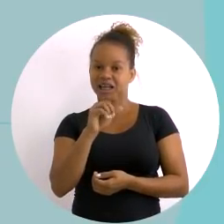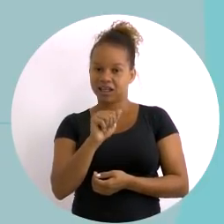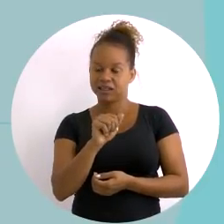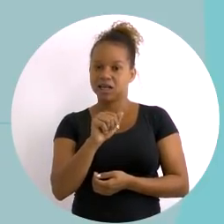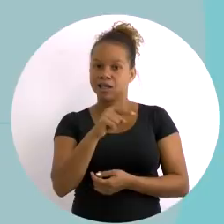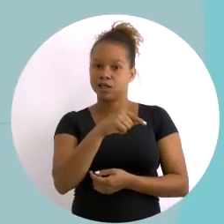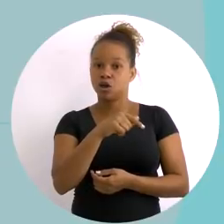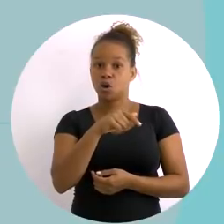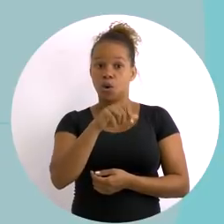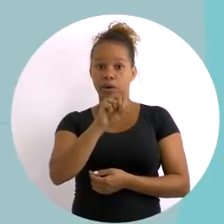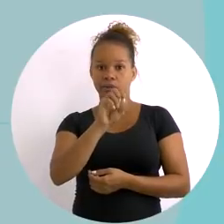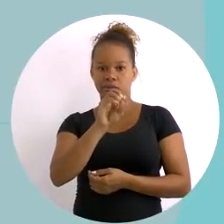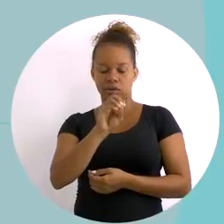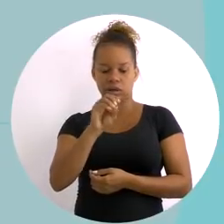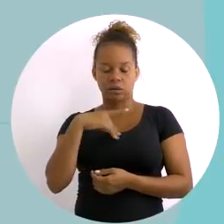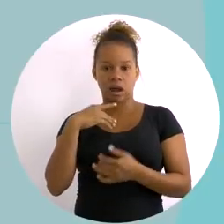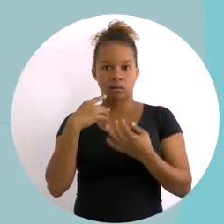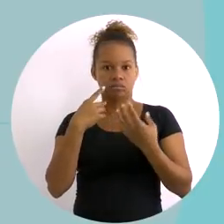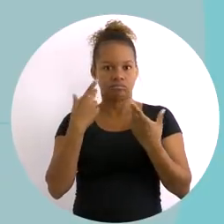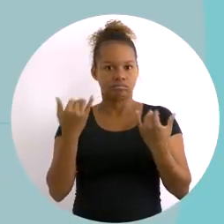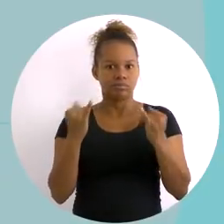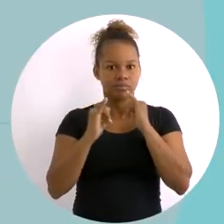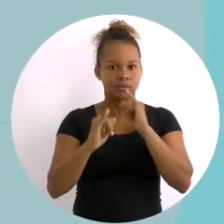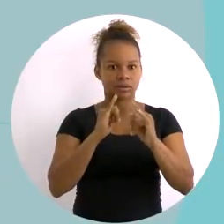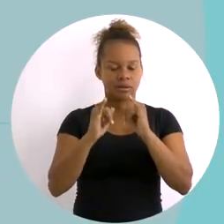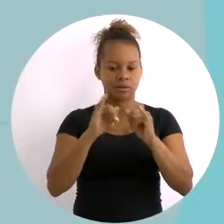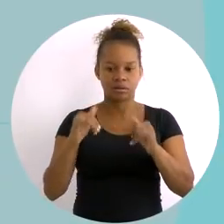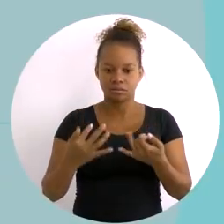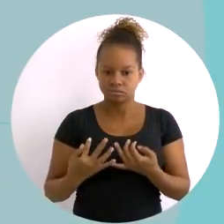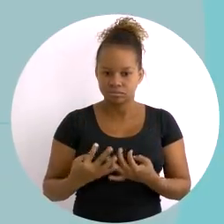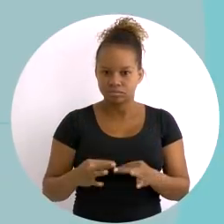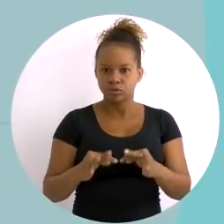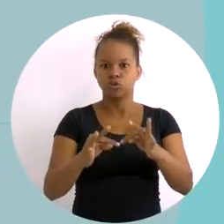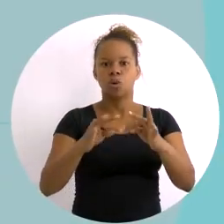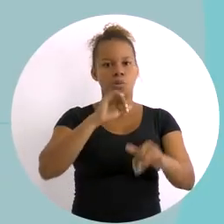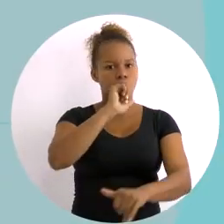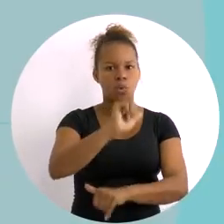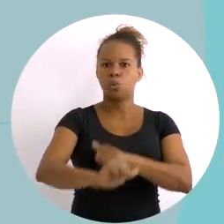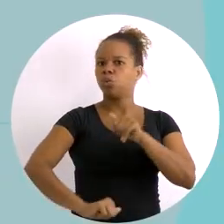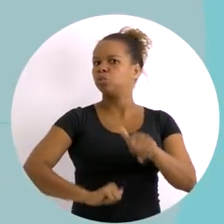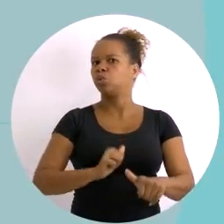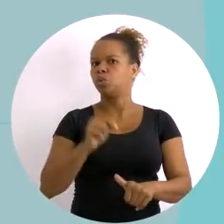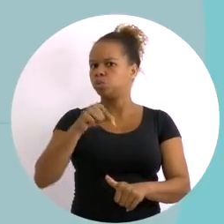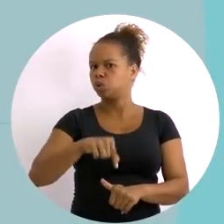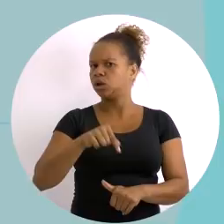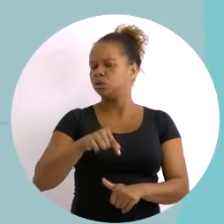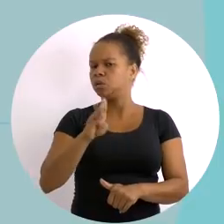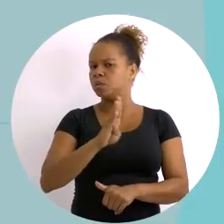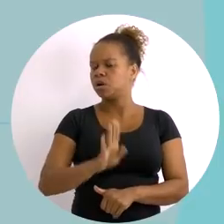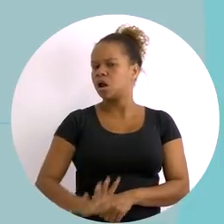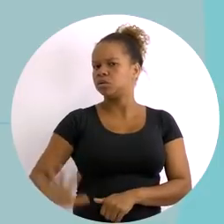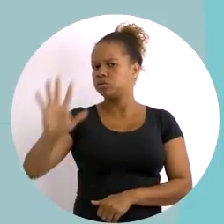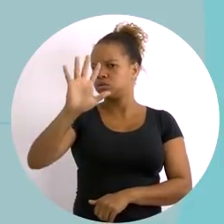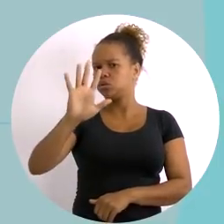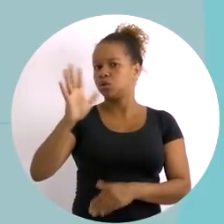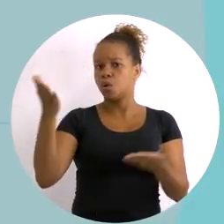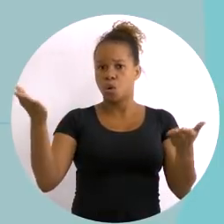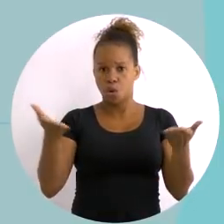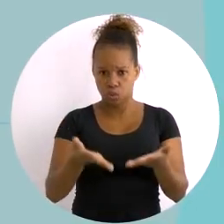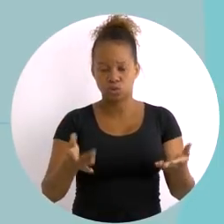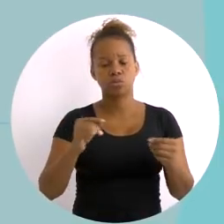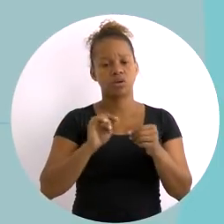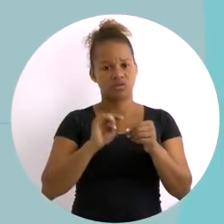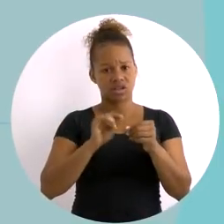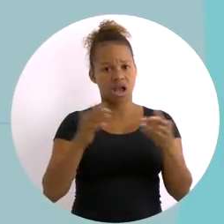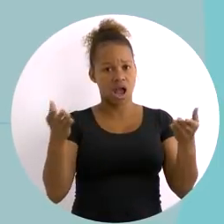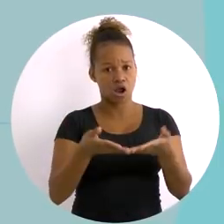tornou tão popular aqui no nosso país, a comunicação mudou decisivamente. Hoje, nós podemos fazer isso que nós